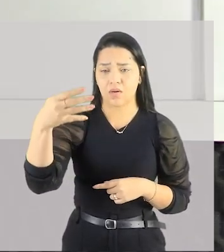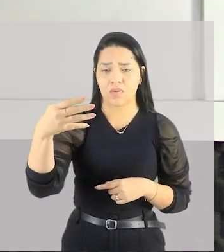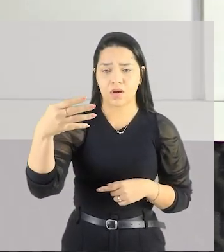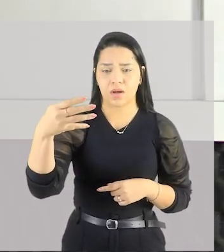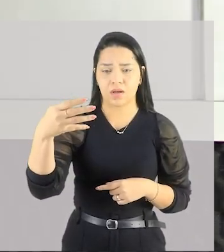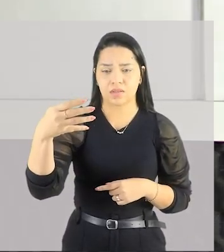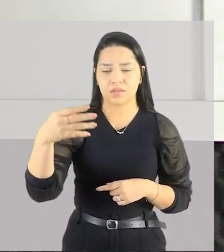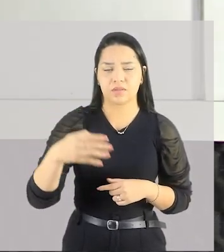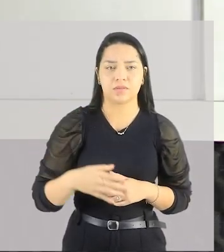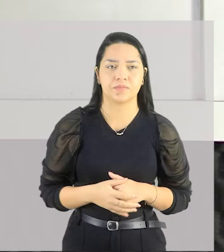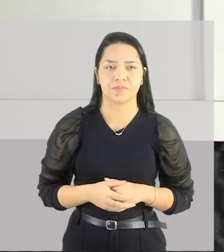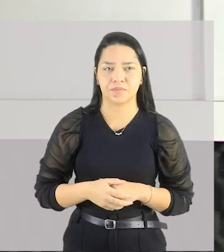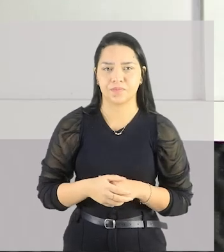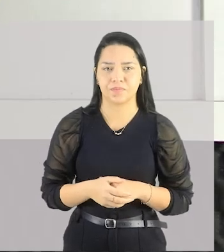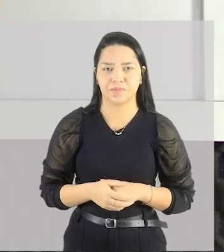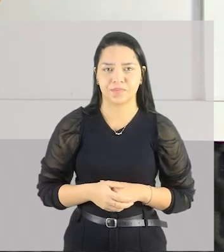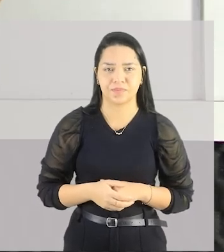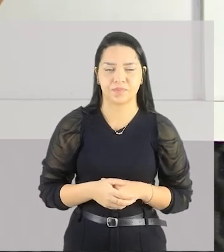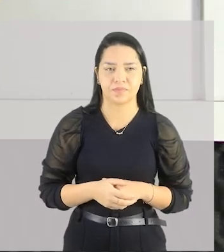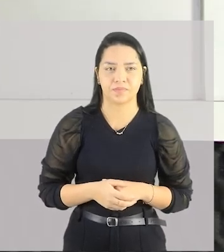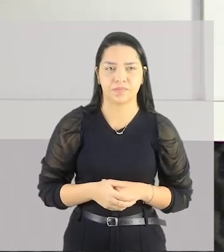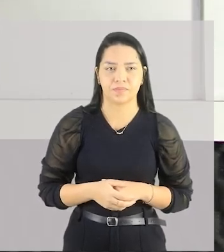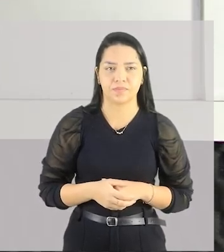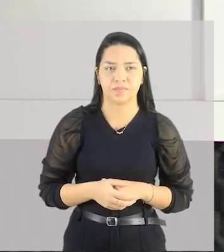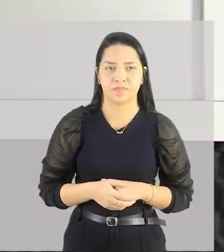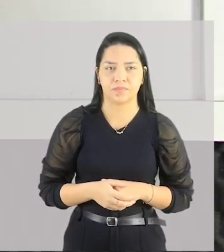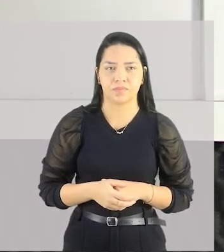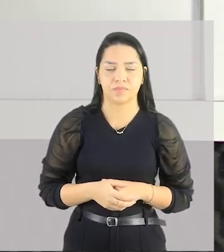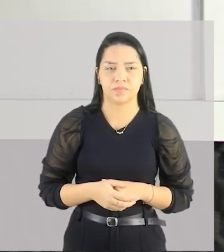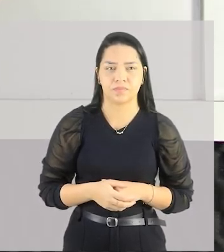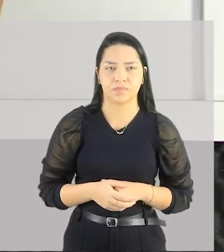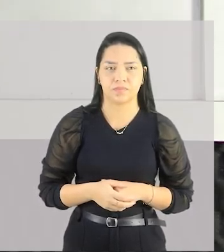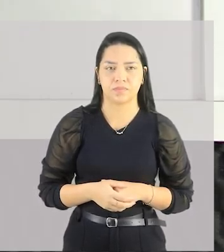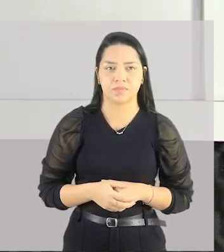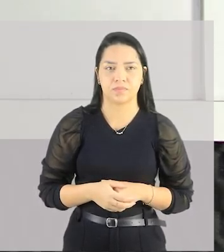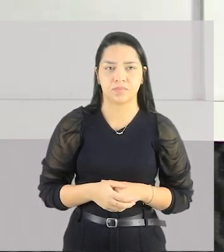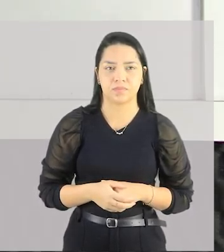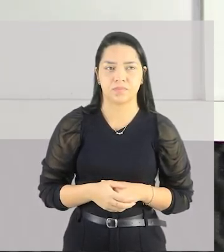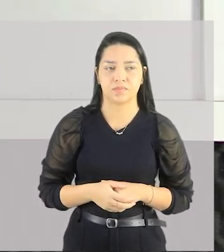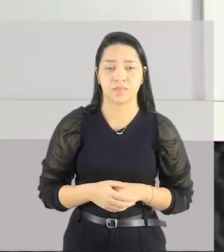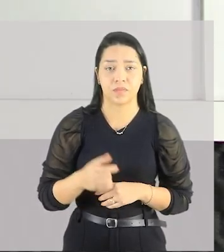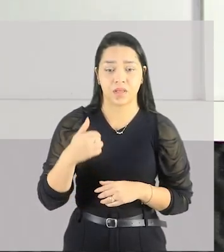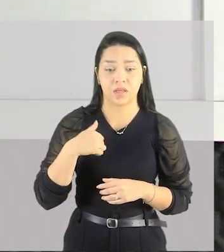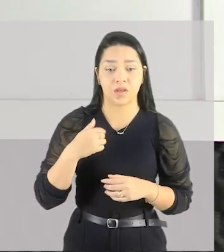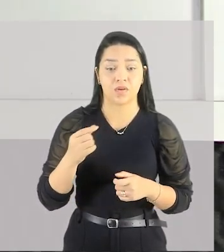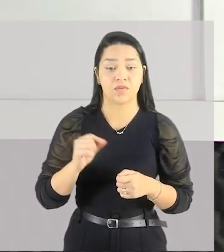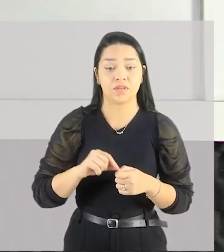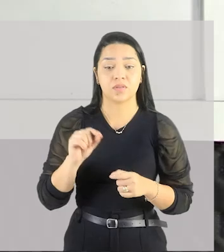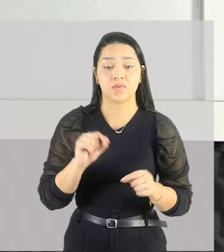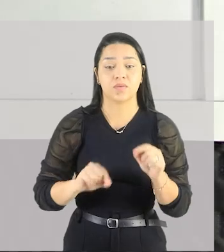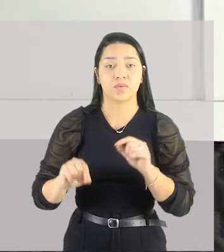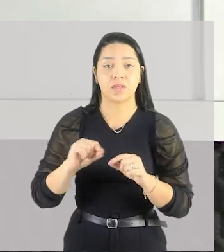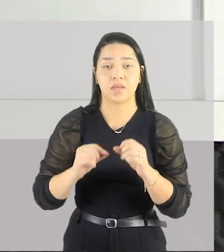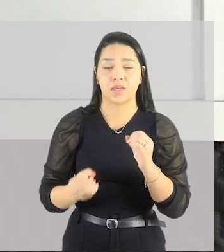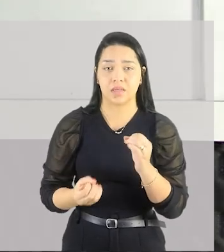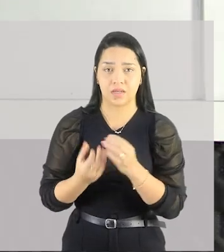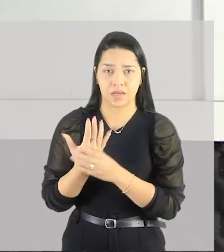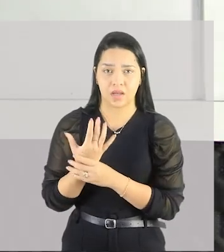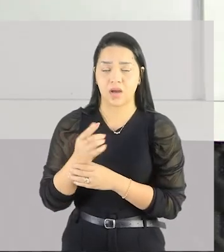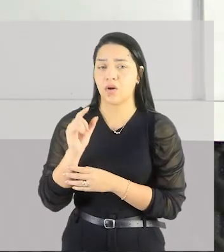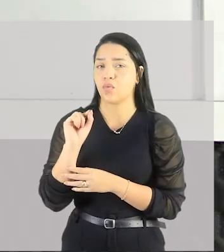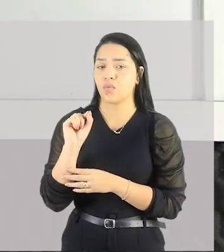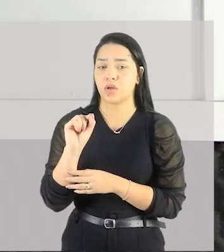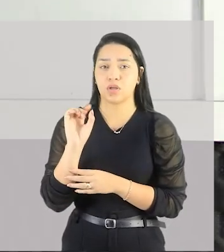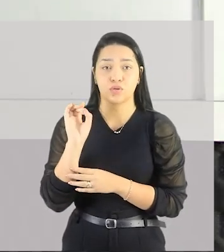é a hora em que eu vou selecionando as minhas, tá, grandezas que fazem com que eu chegue em C1,